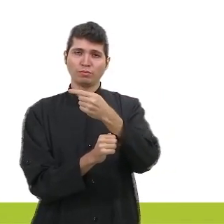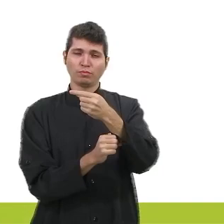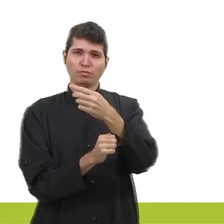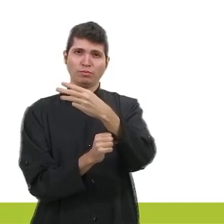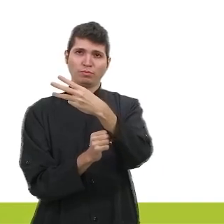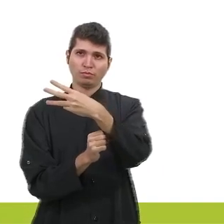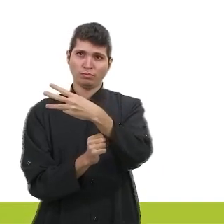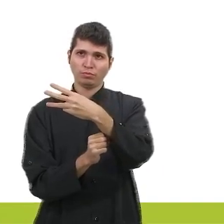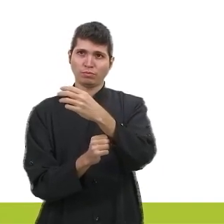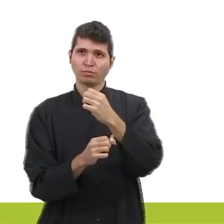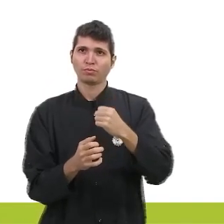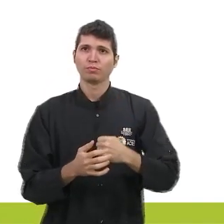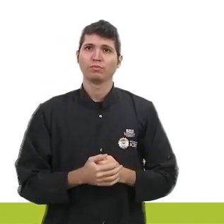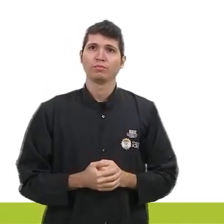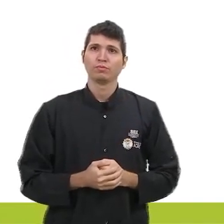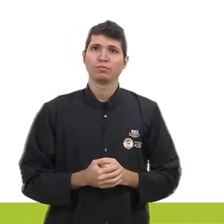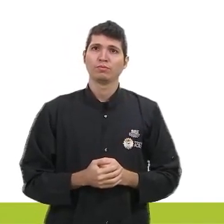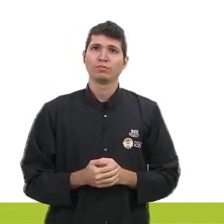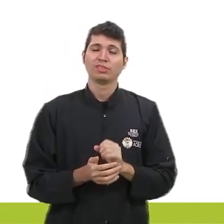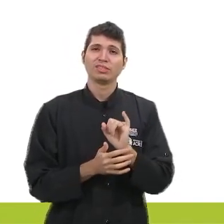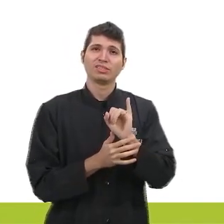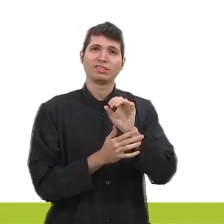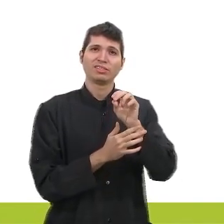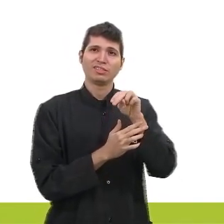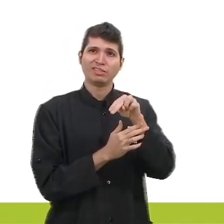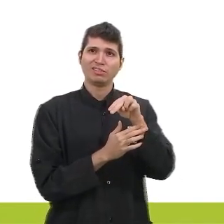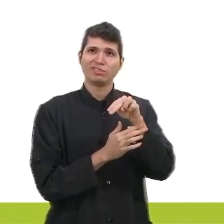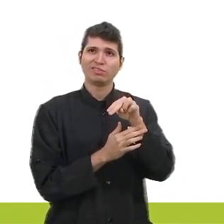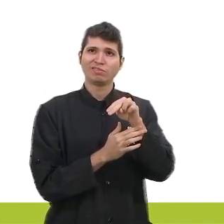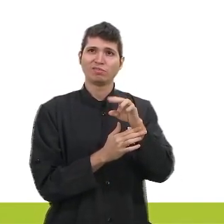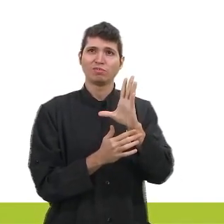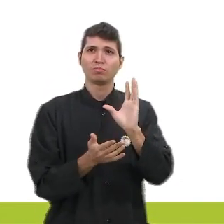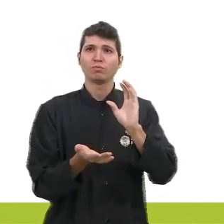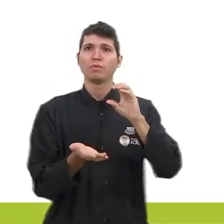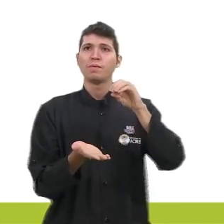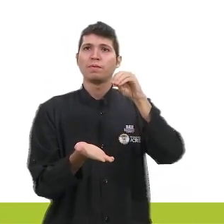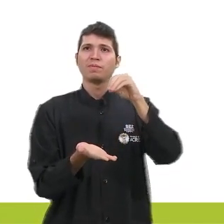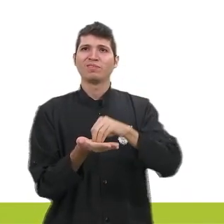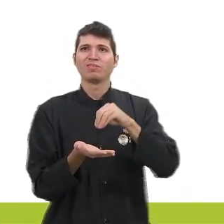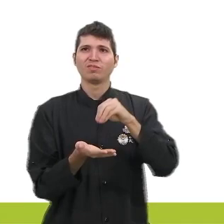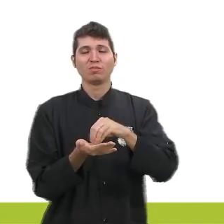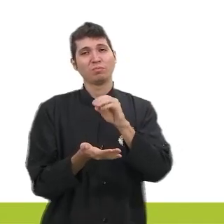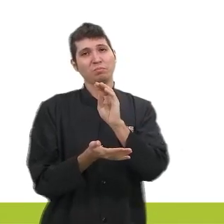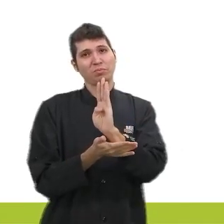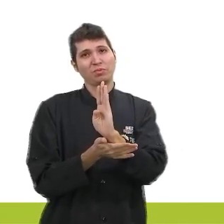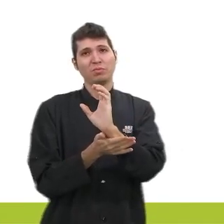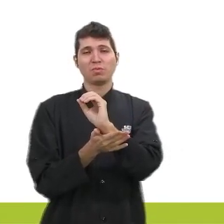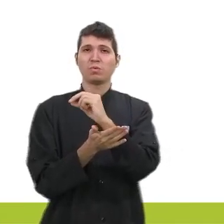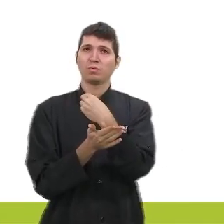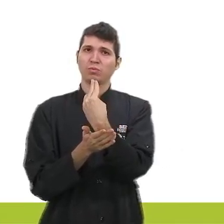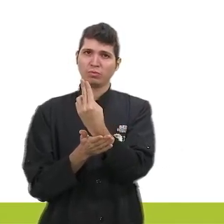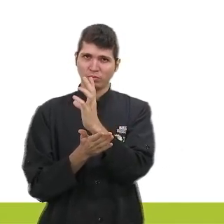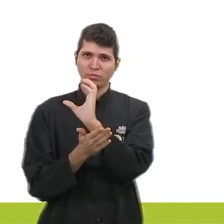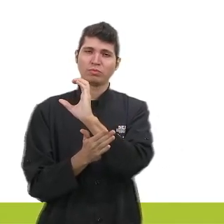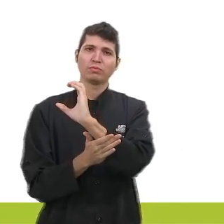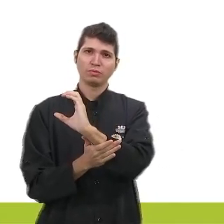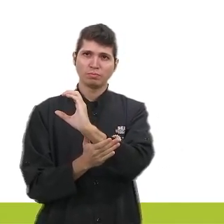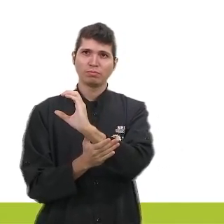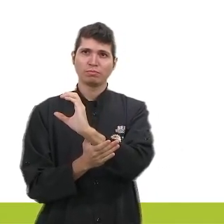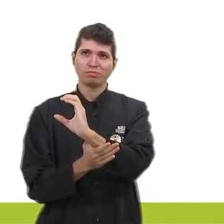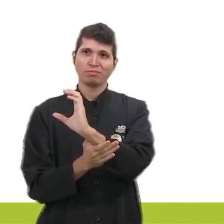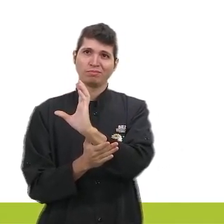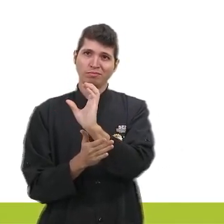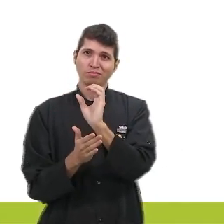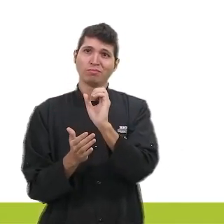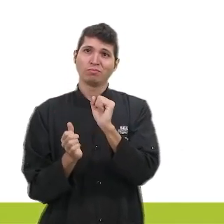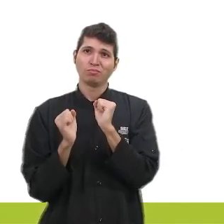equações incompletas, gente, ou vai faltar o b, ou vai faltar o c, tá bom? Pode acontecer também de faltar